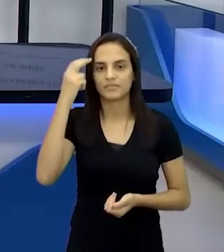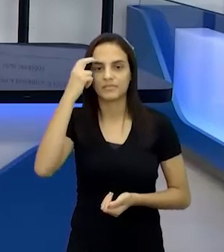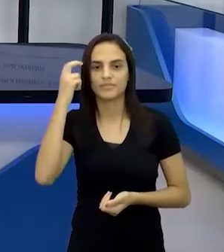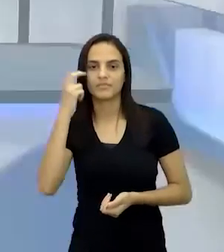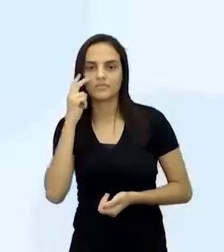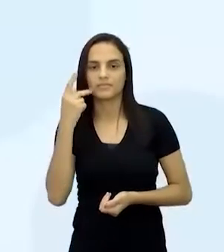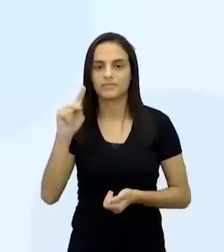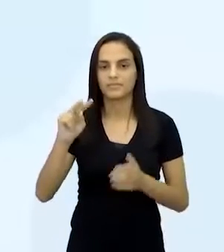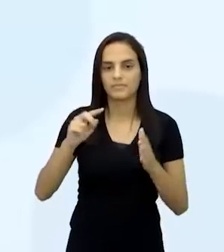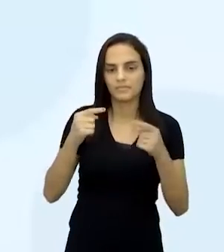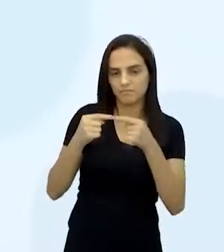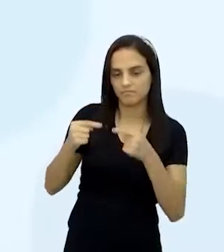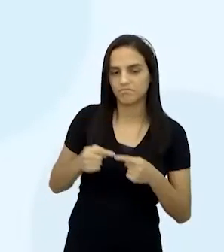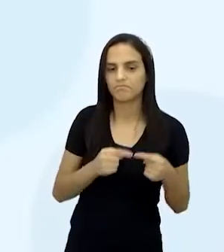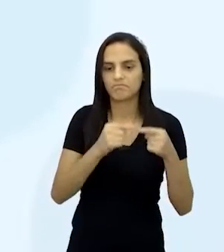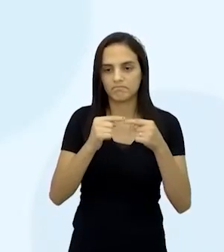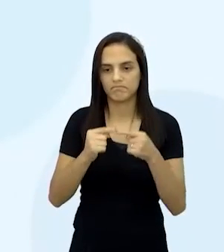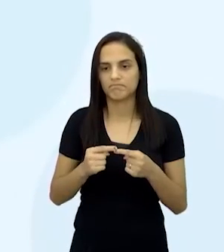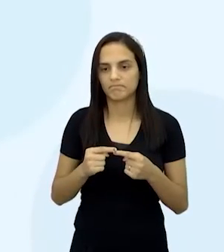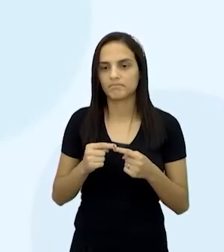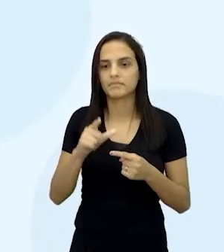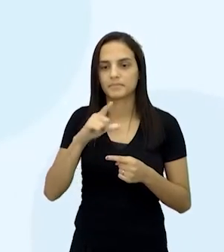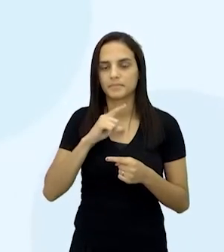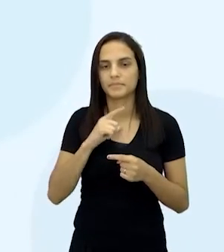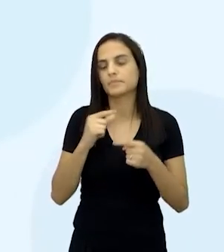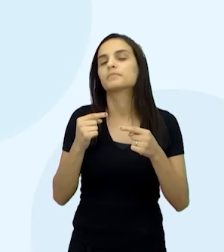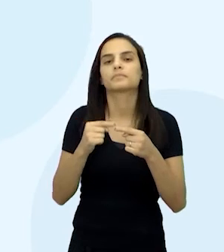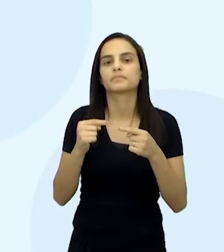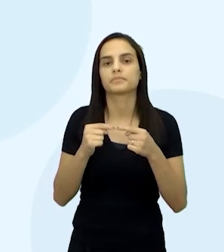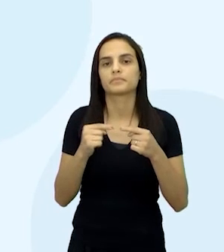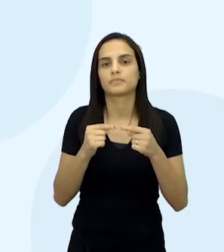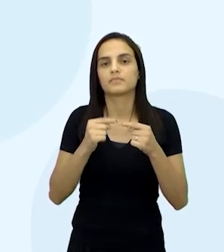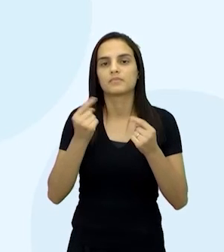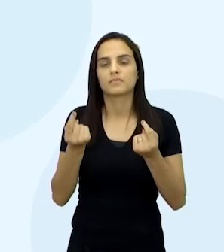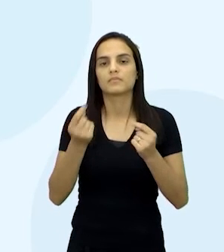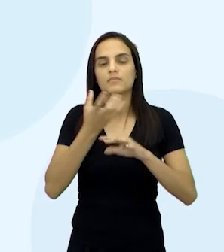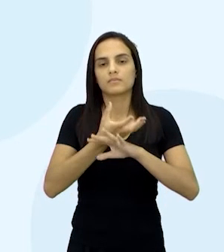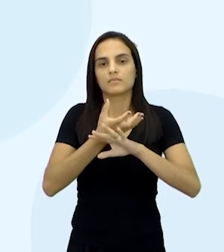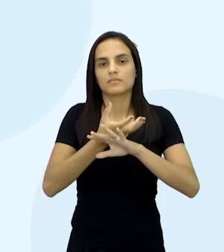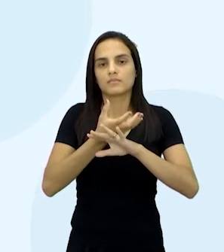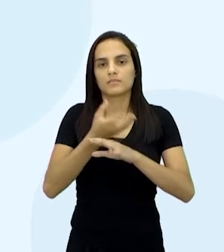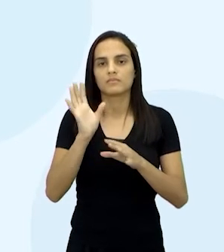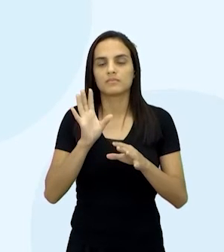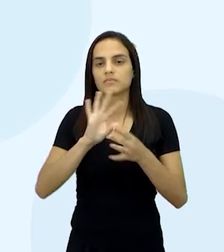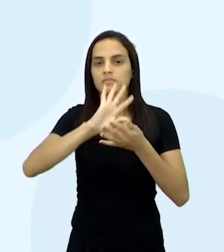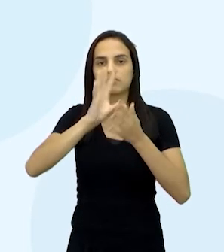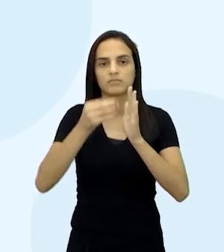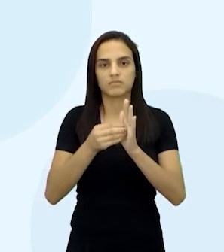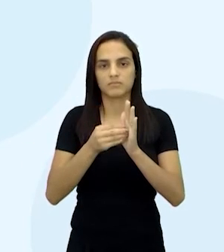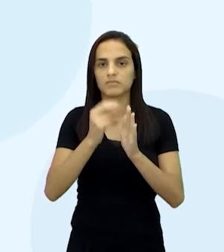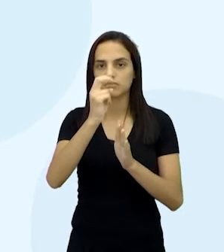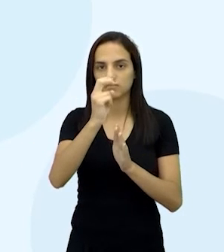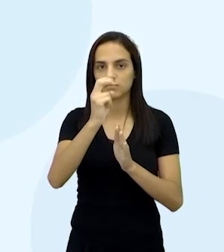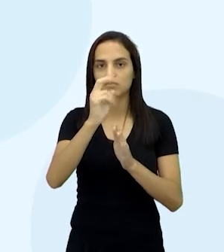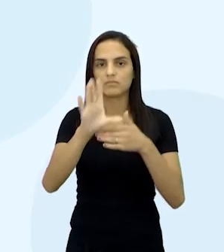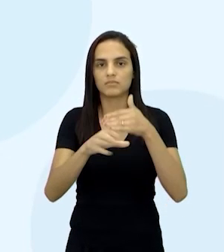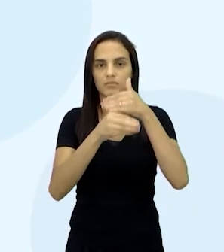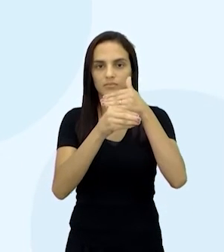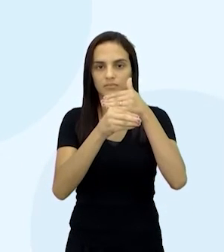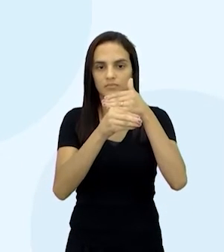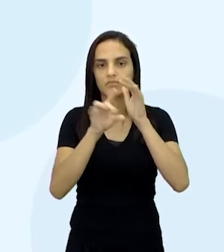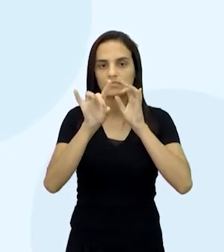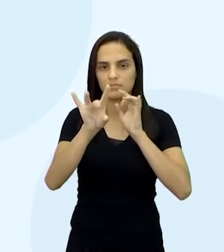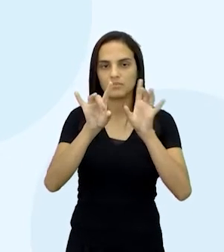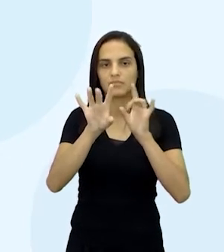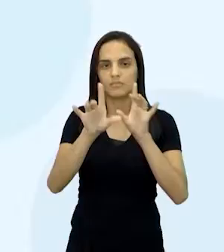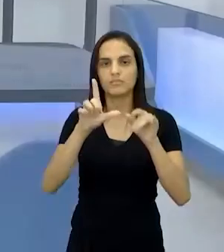e seus sentidos. Então, isso aí que norteiam o componente, de forma geral, esses 5 componentes, cada